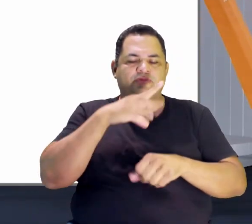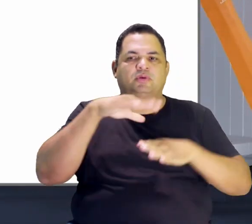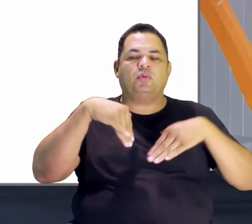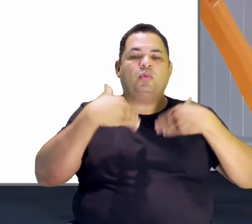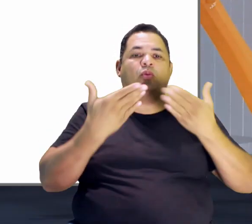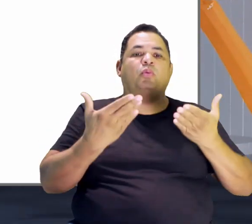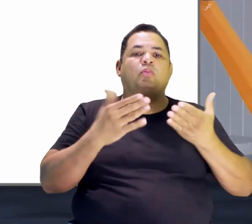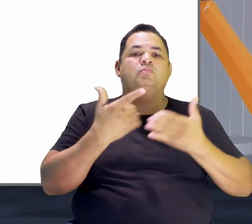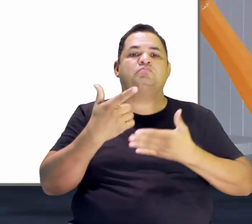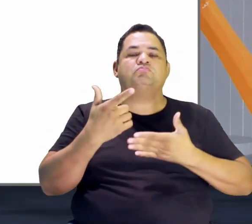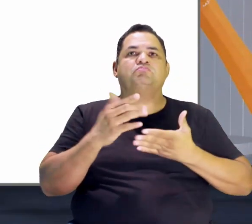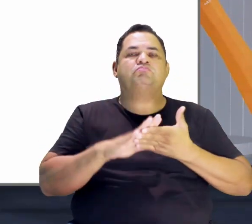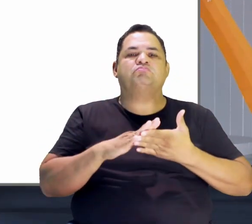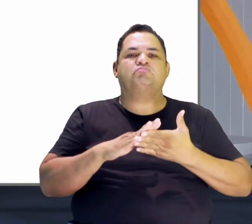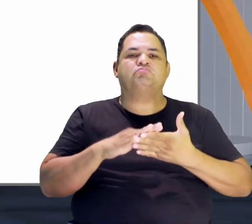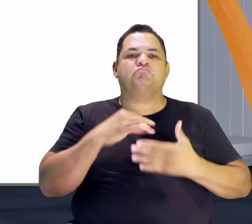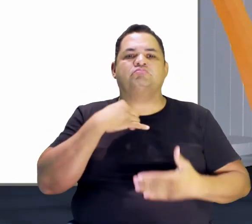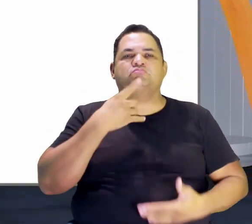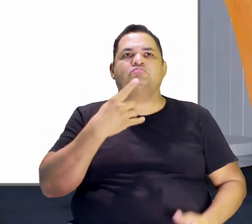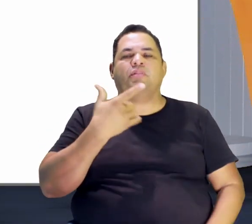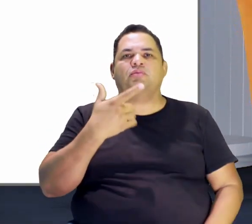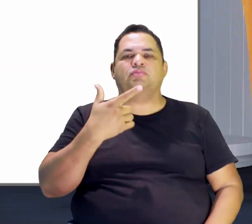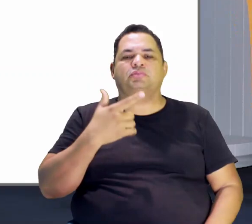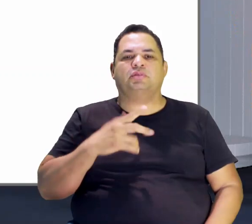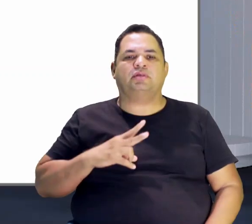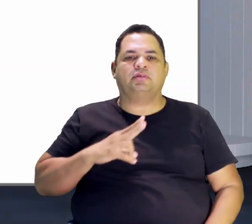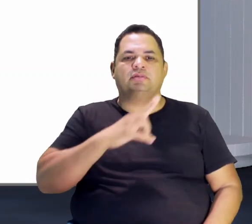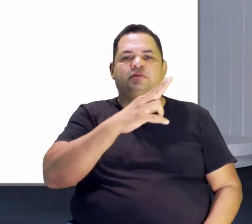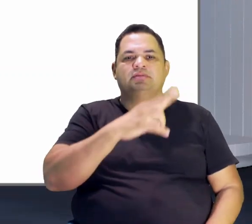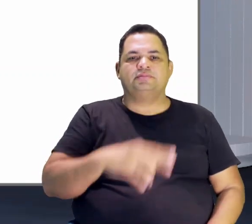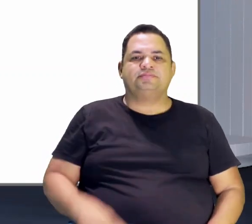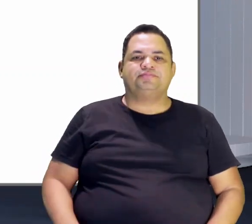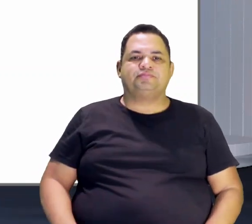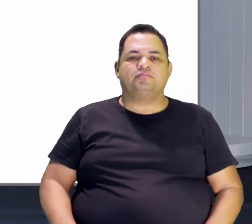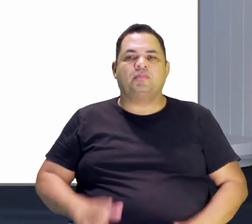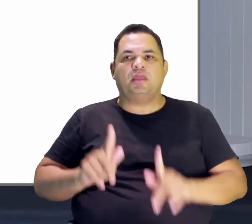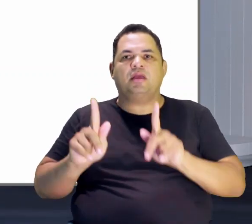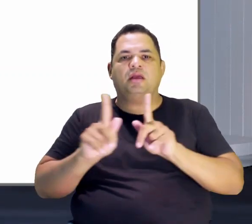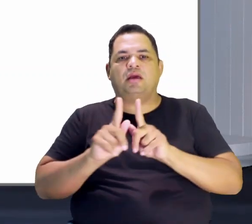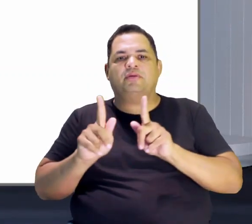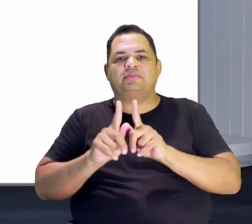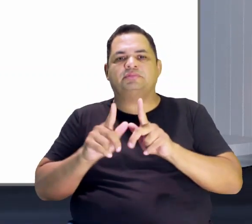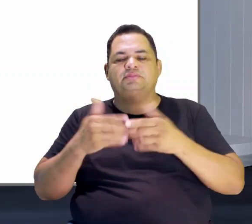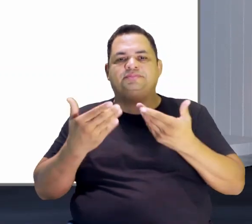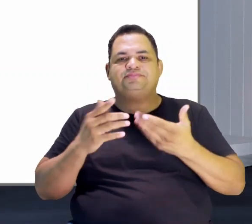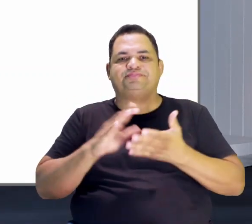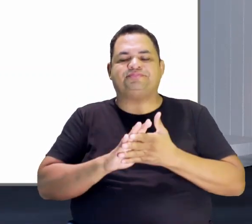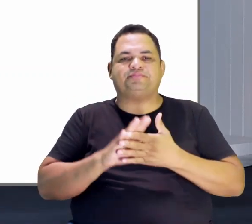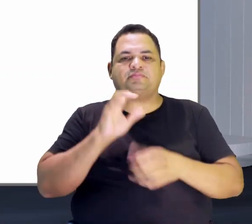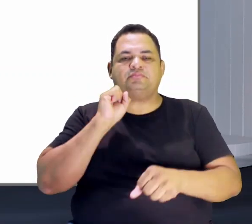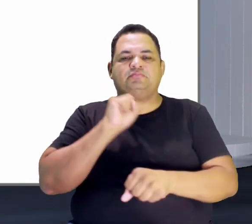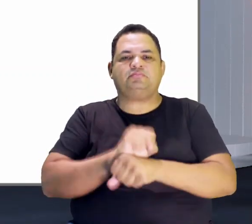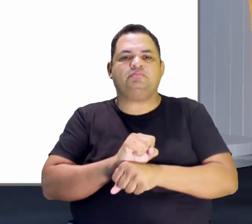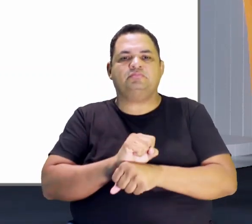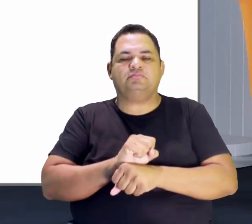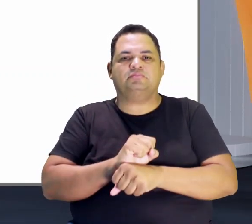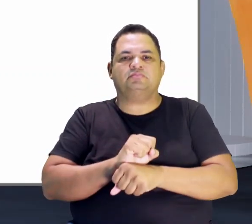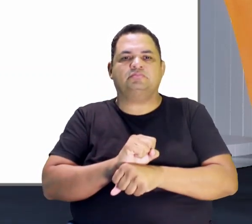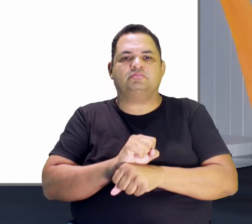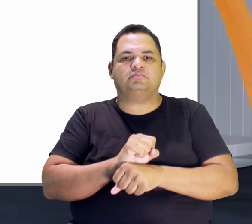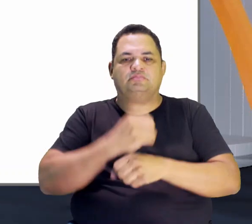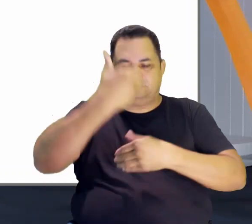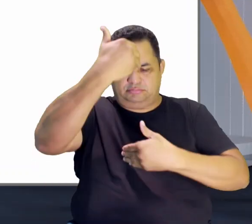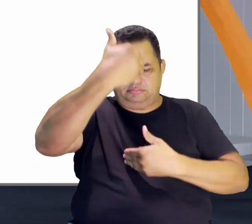força que não tem como escapar aqui no nosso planeta? A força gravitacional. Eu estou aqui parado aqui. A